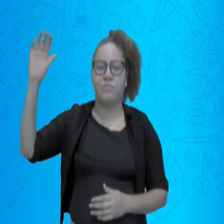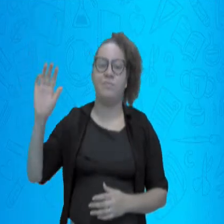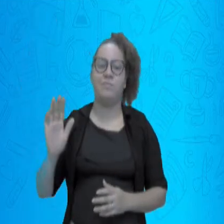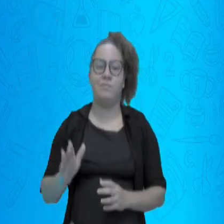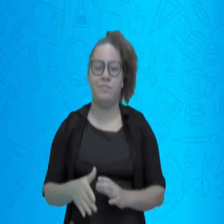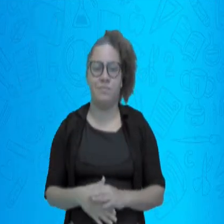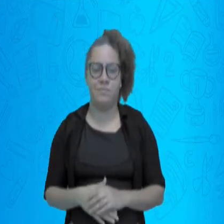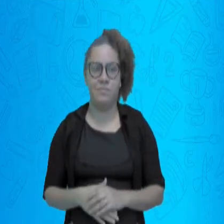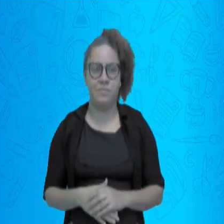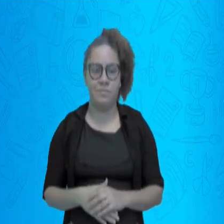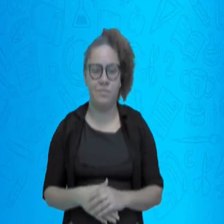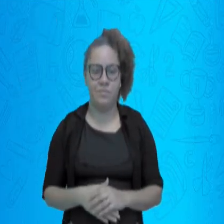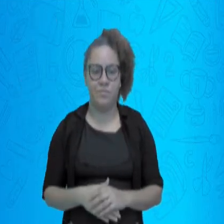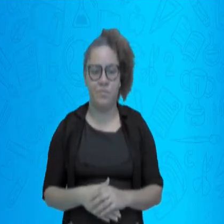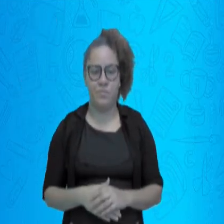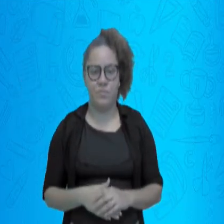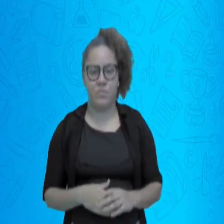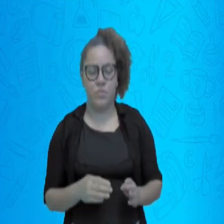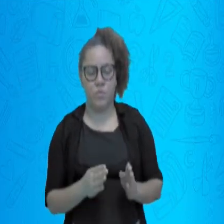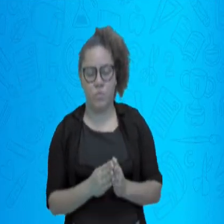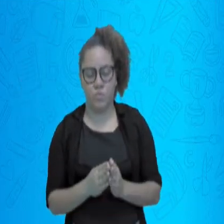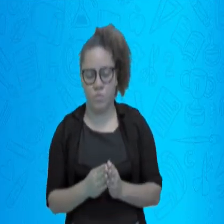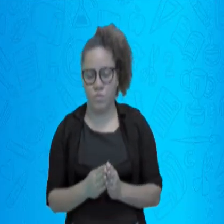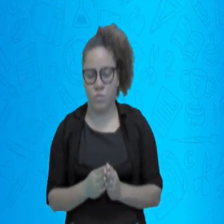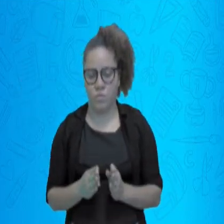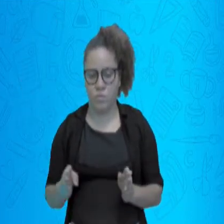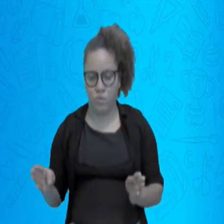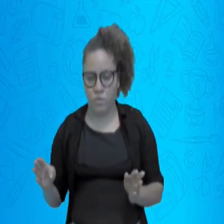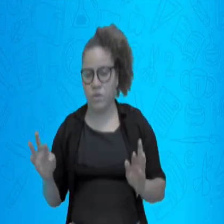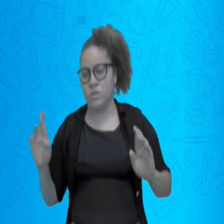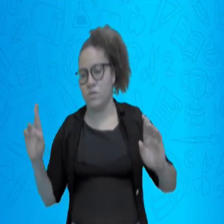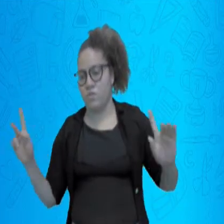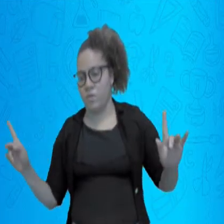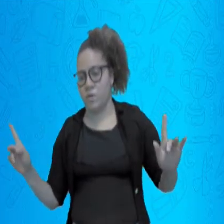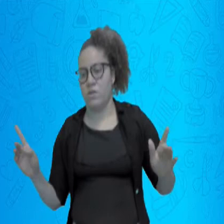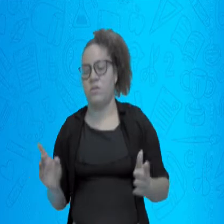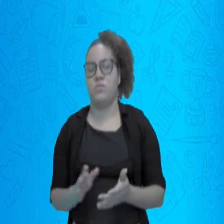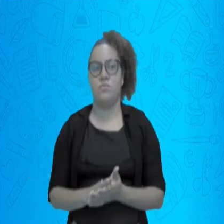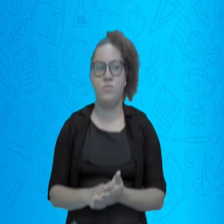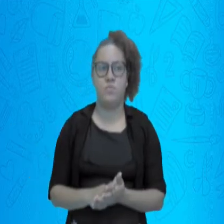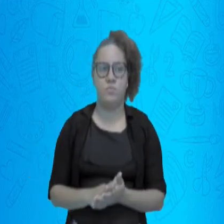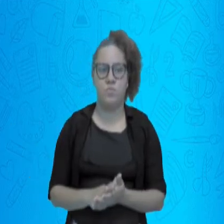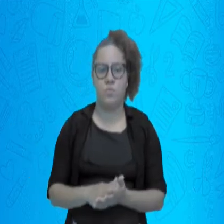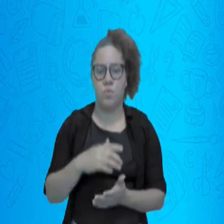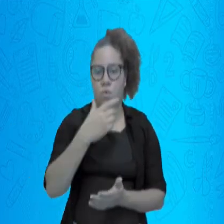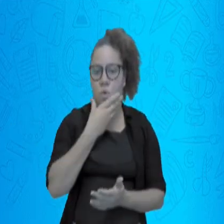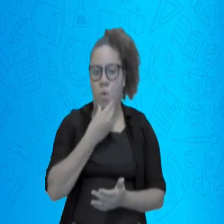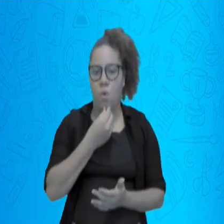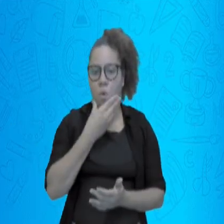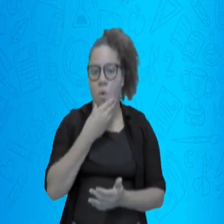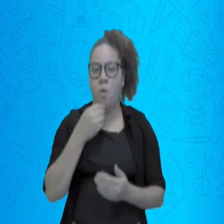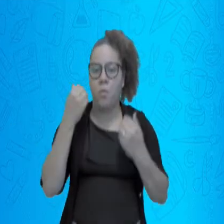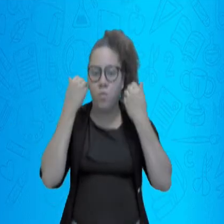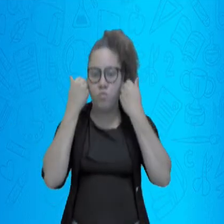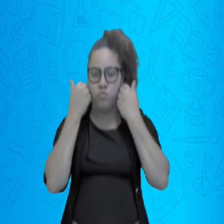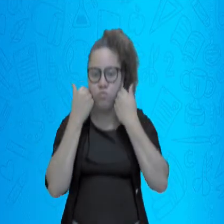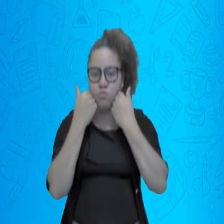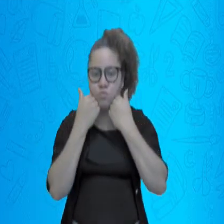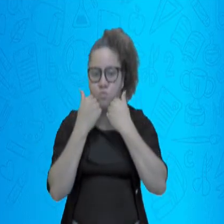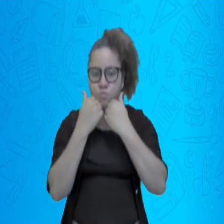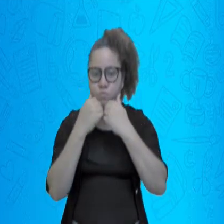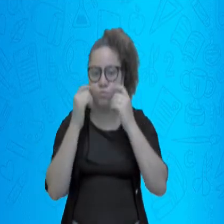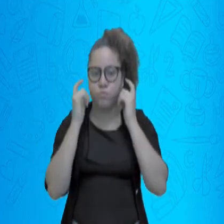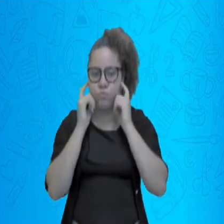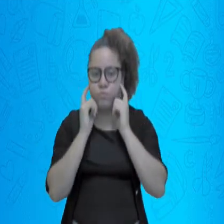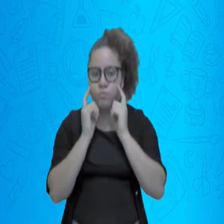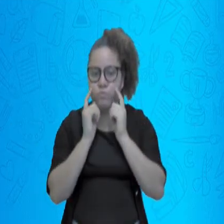Em relação ao bebê e à criança, ele também já diferenciou muito. Olha só, por ser um homem, já apareceu a barba,